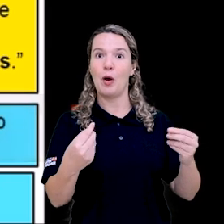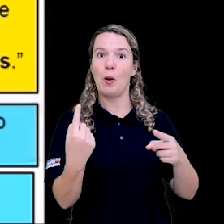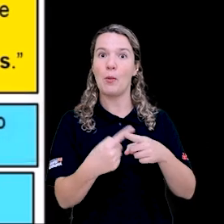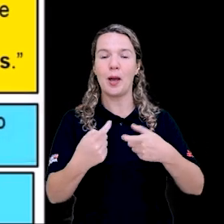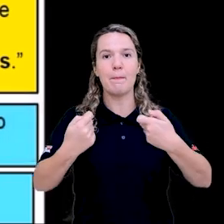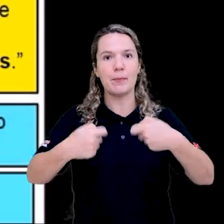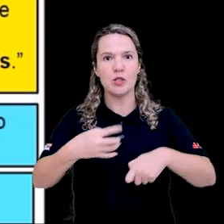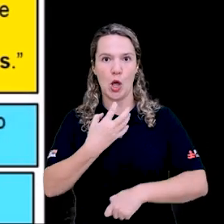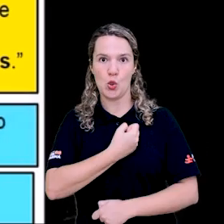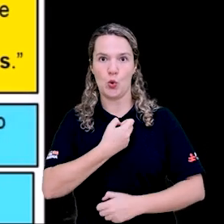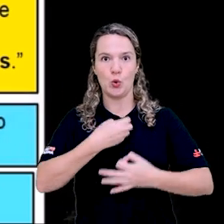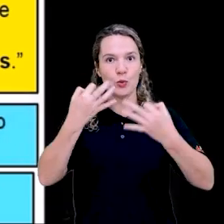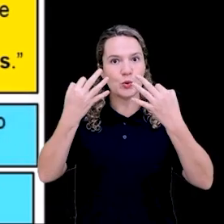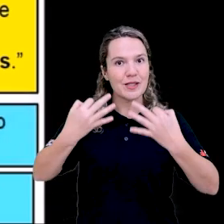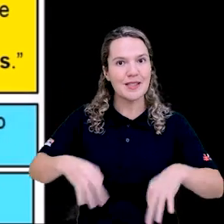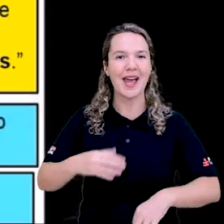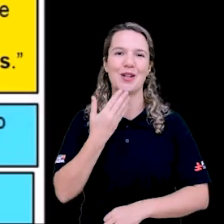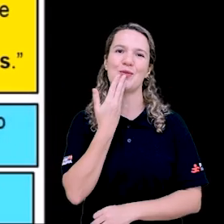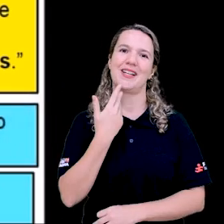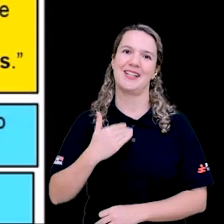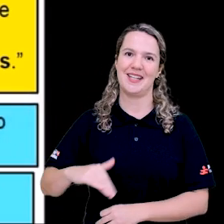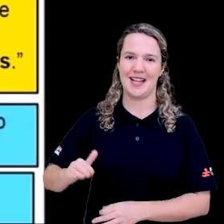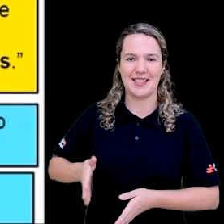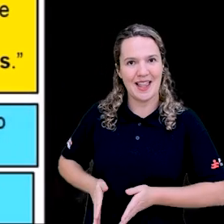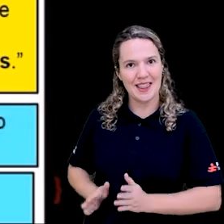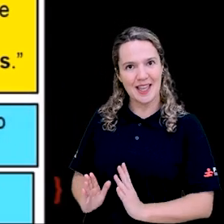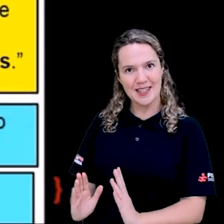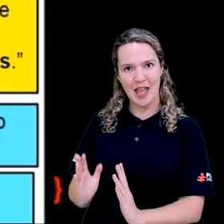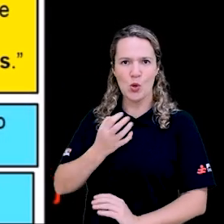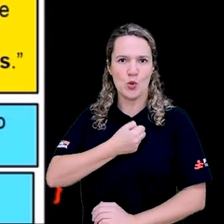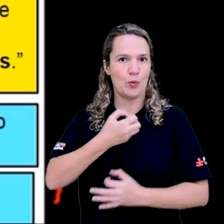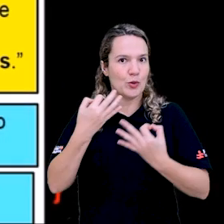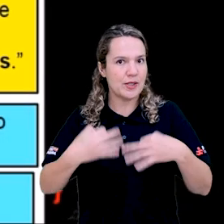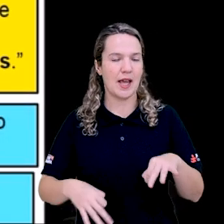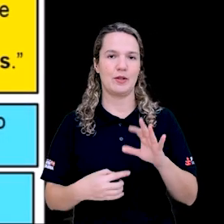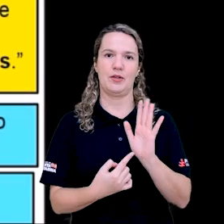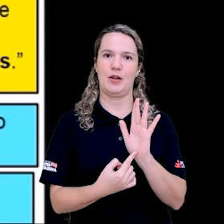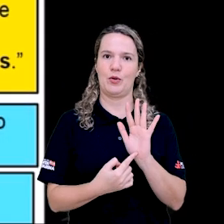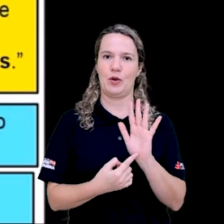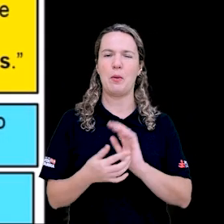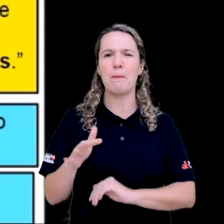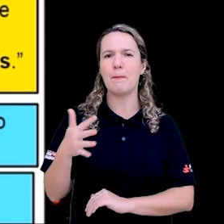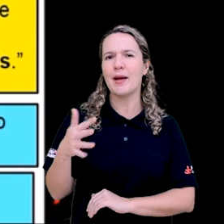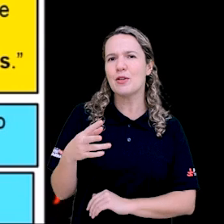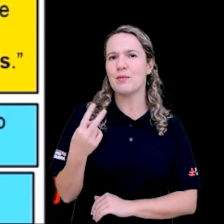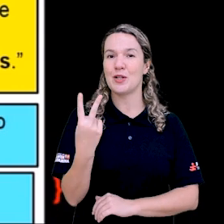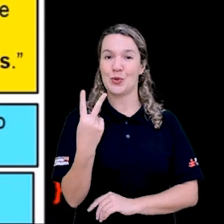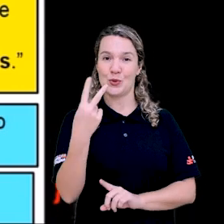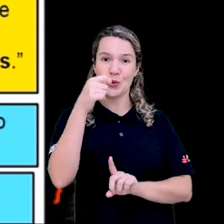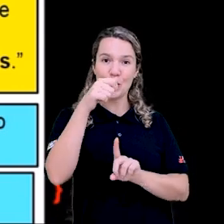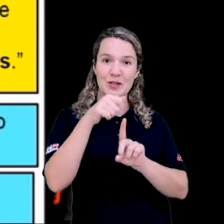o número adequado quando a criança nascer. Esse processo se inicia por volta de 2 meses